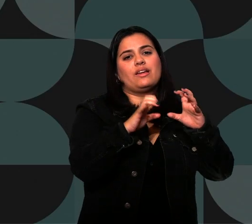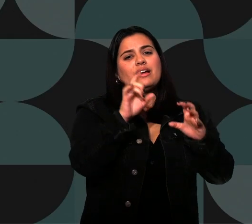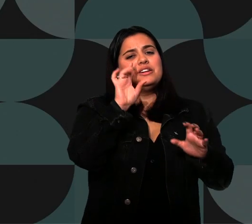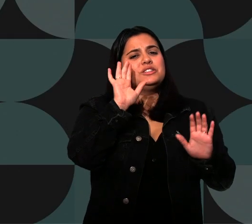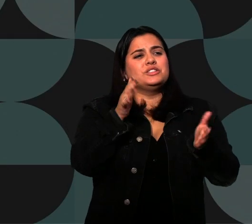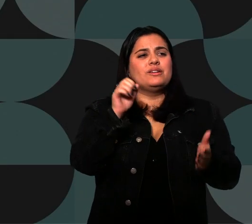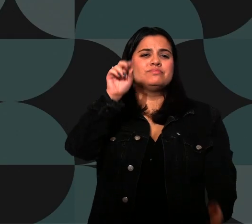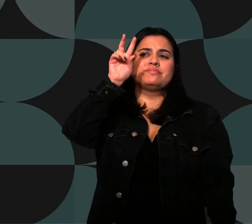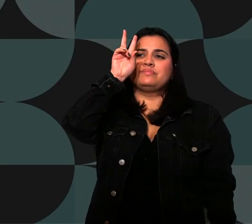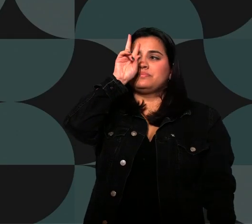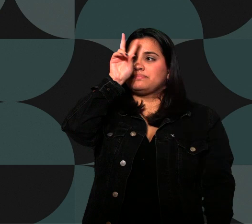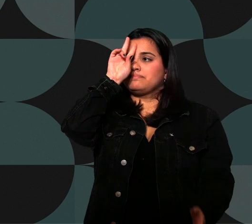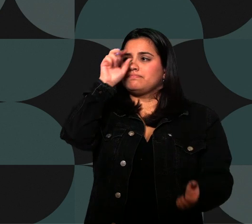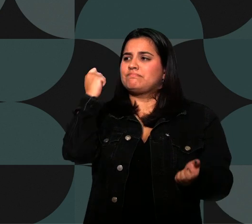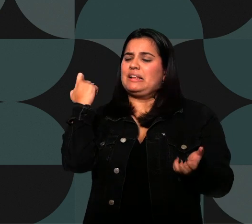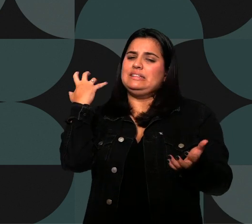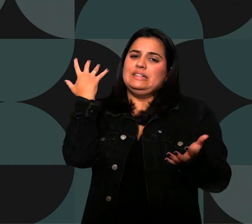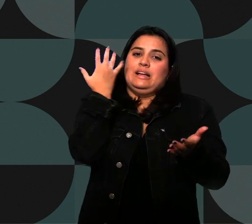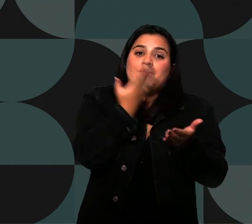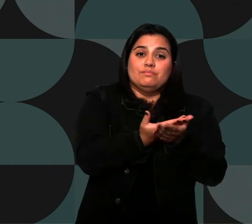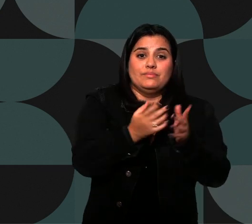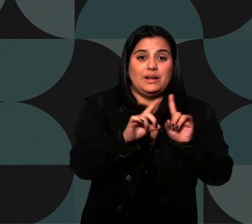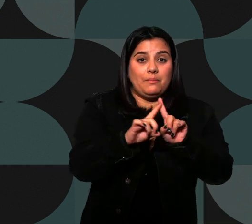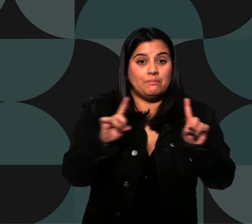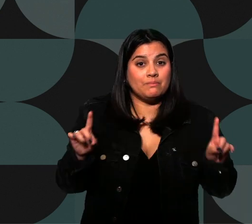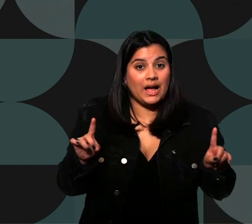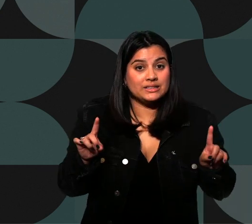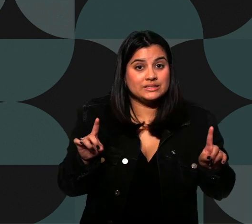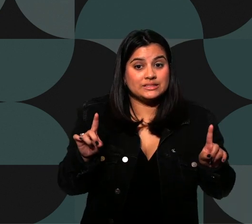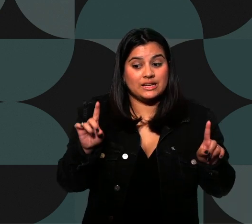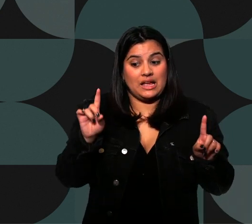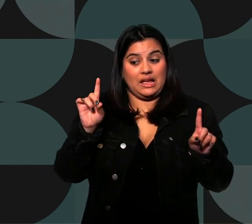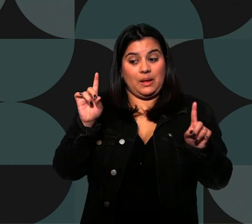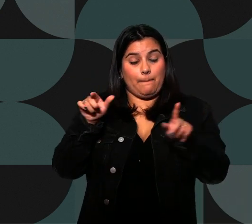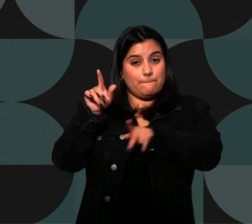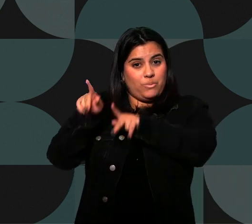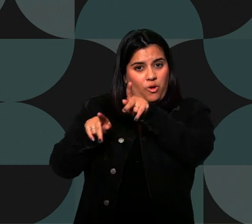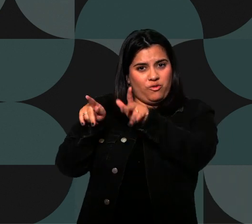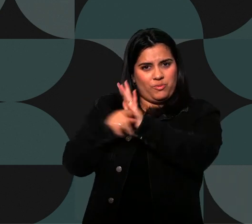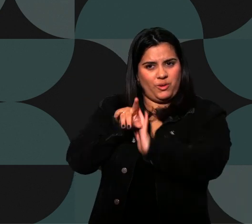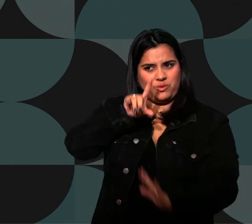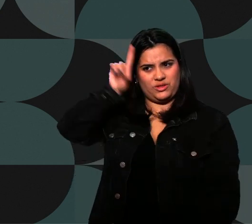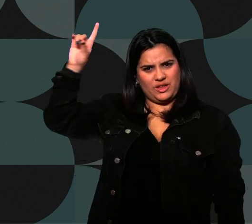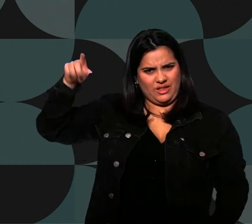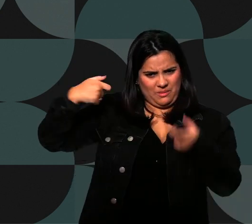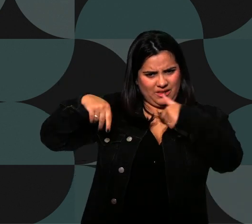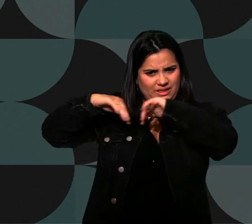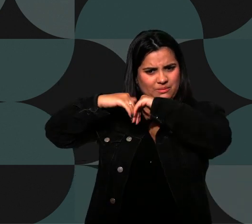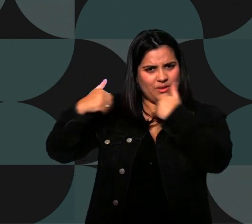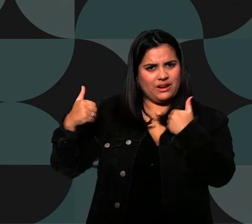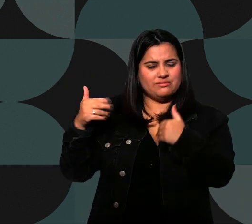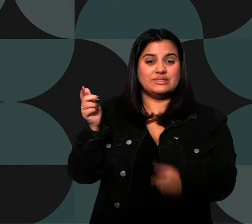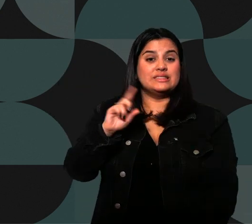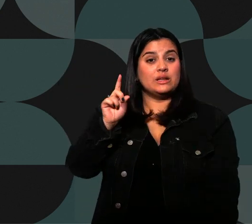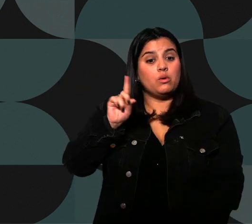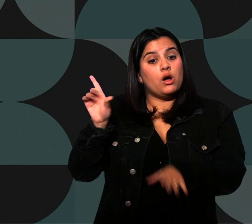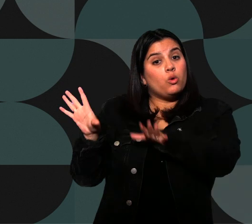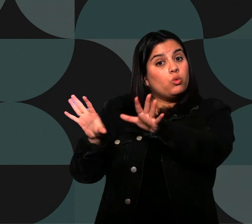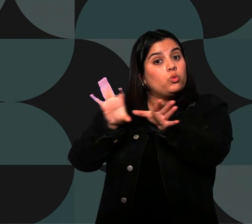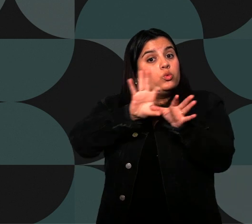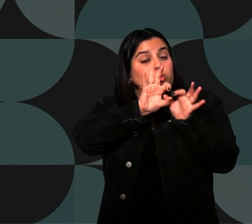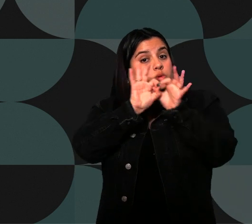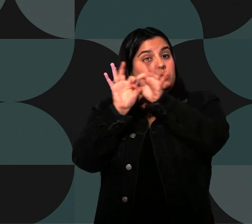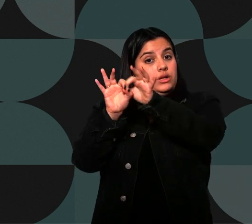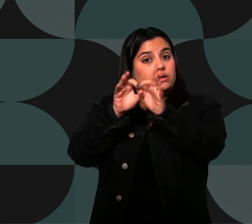humanidade, mas não deveriam fazer parte da história do povo de Deus. Unidade, segundo a palavra de Deus, é aquilo que